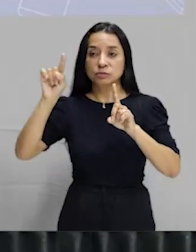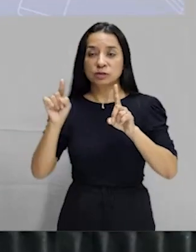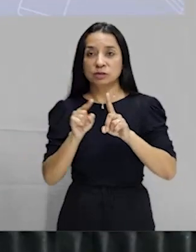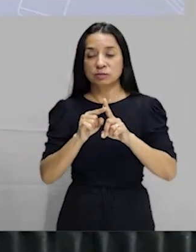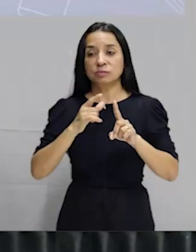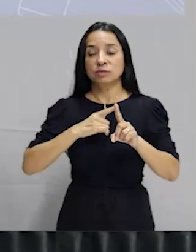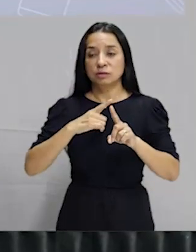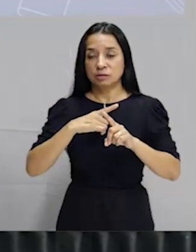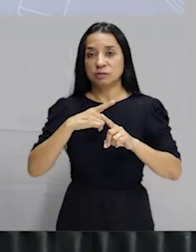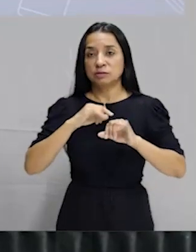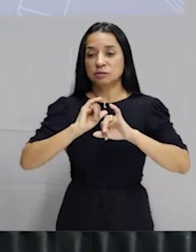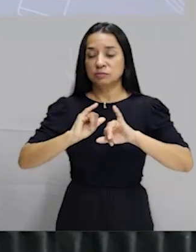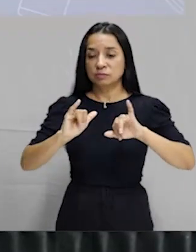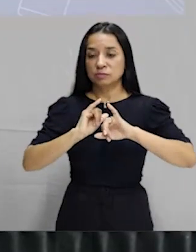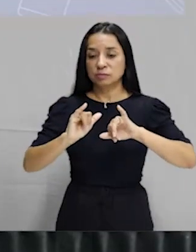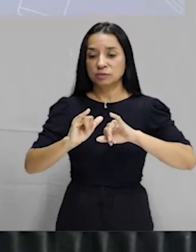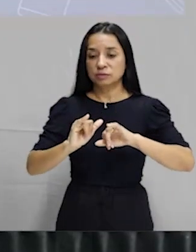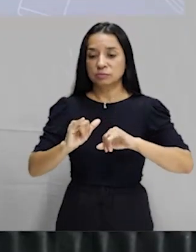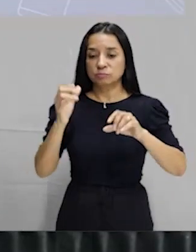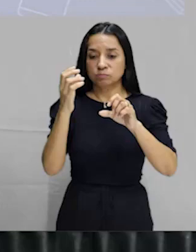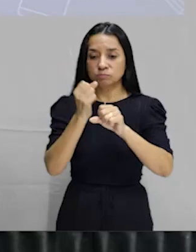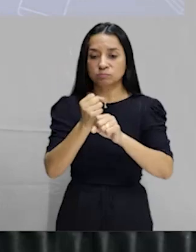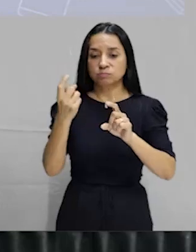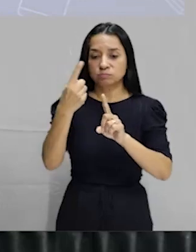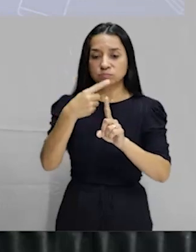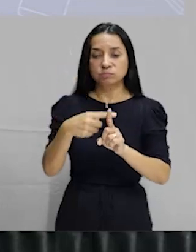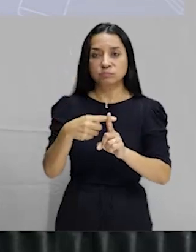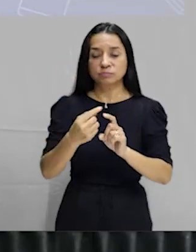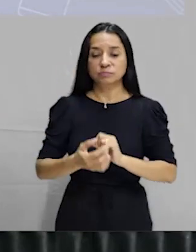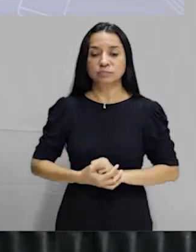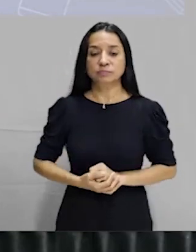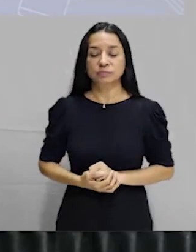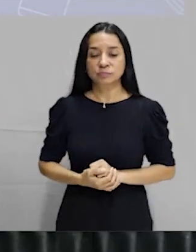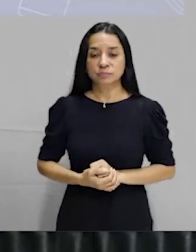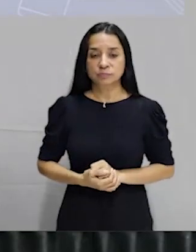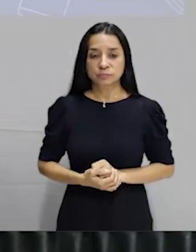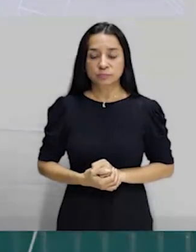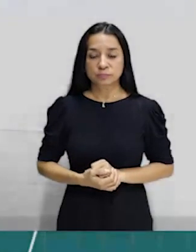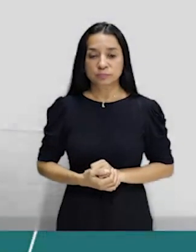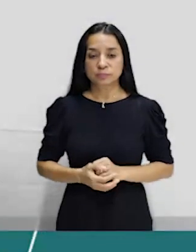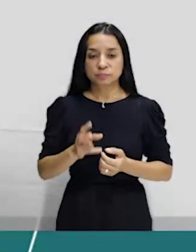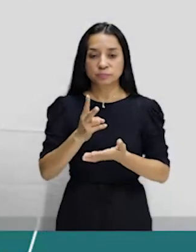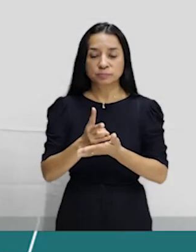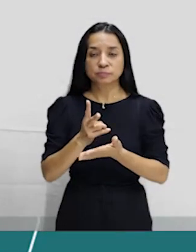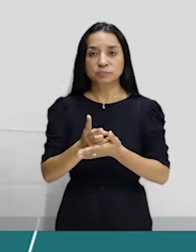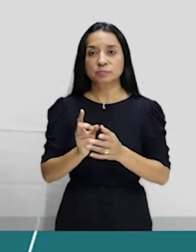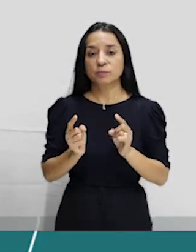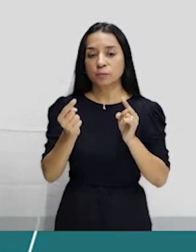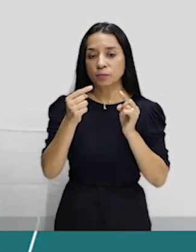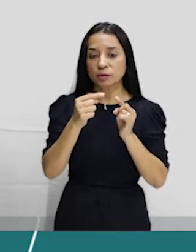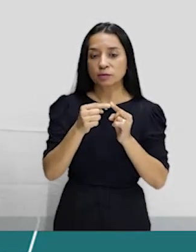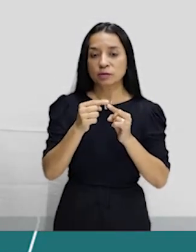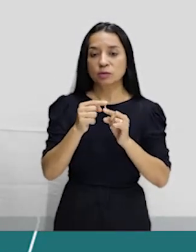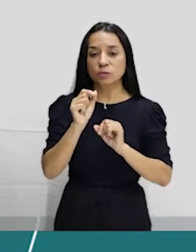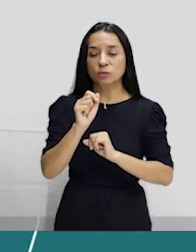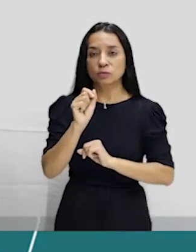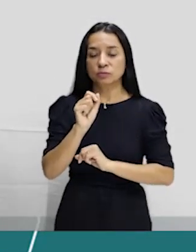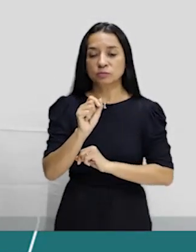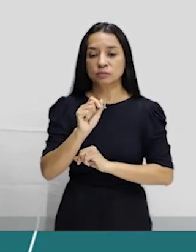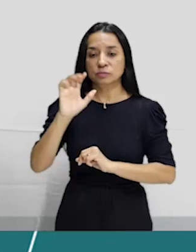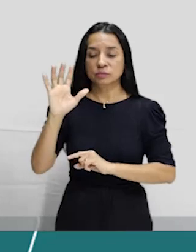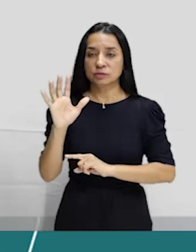você levar em conta lá na somatória, tá bom? Continuando aí, de acordo com a